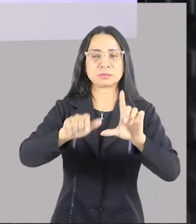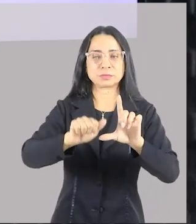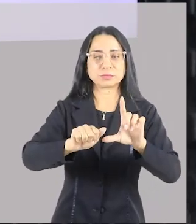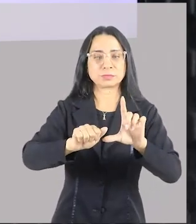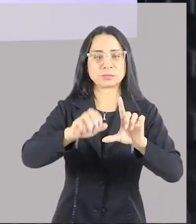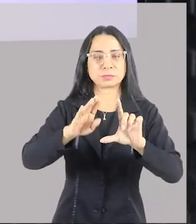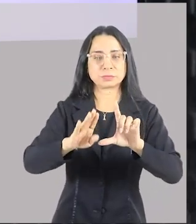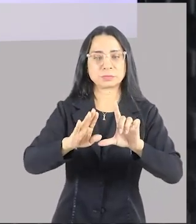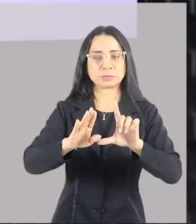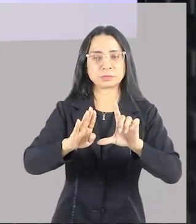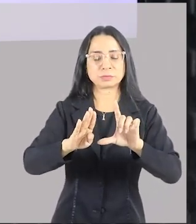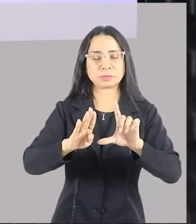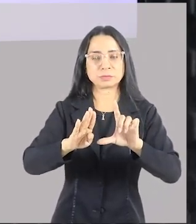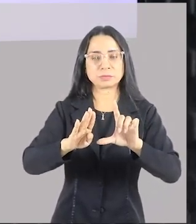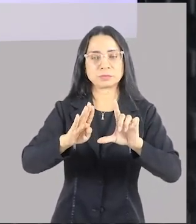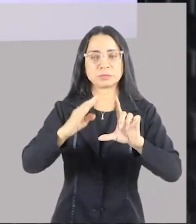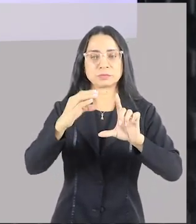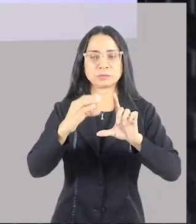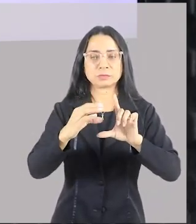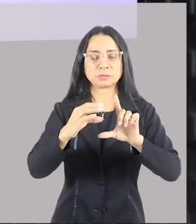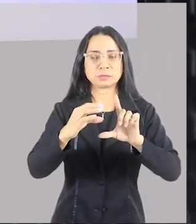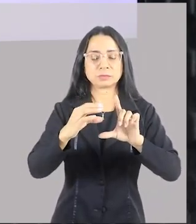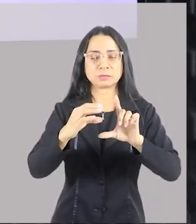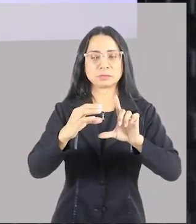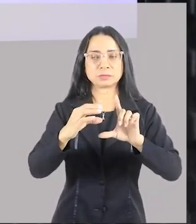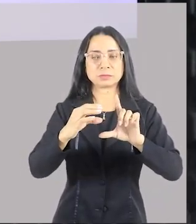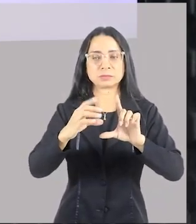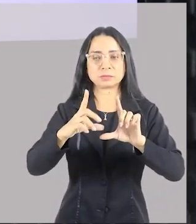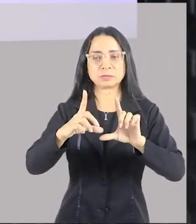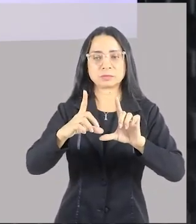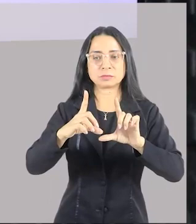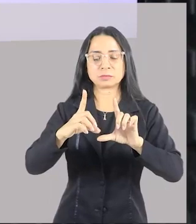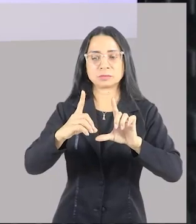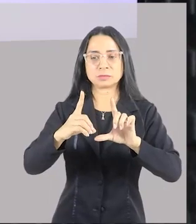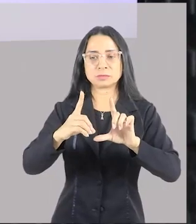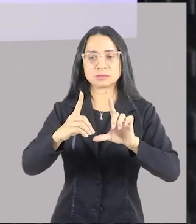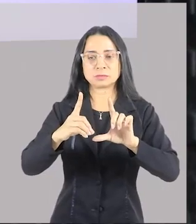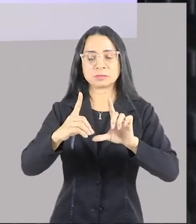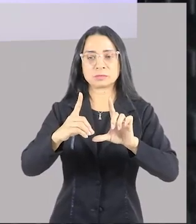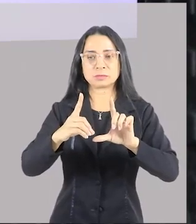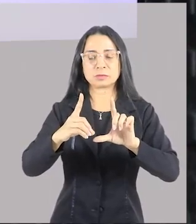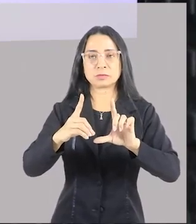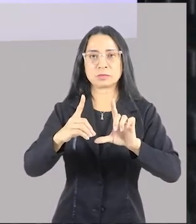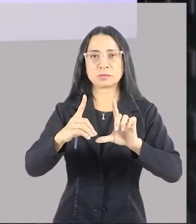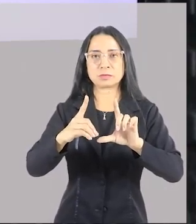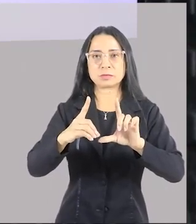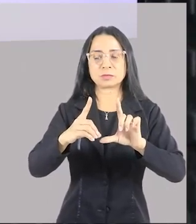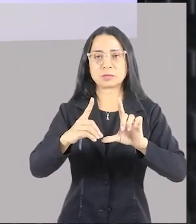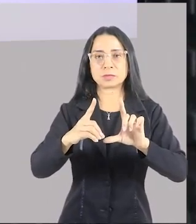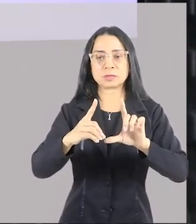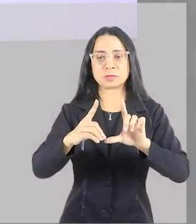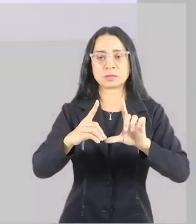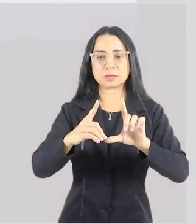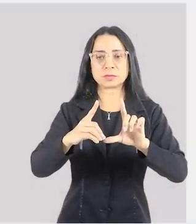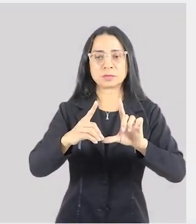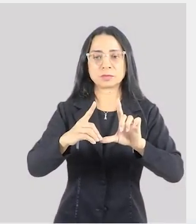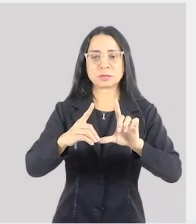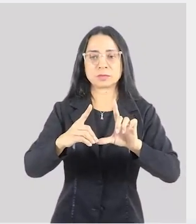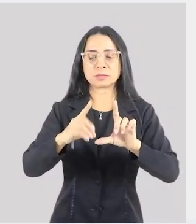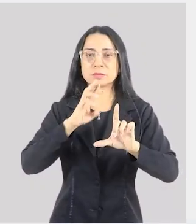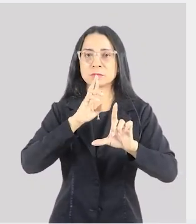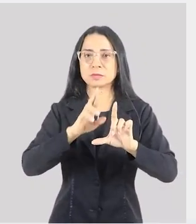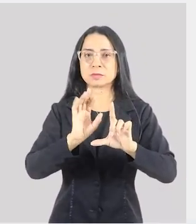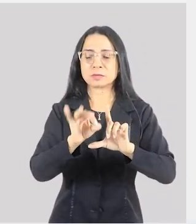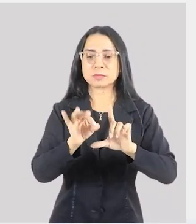regulamentar. Opção B, avocação. Opção C, delegação. Opção D, ato administrativo.